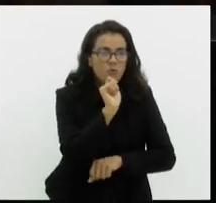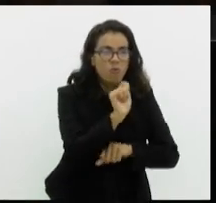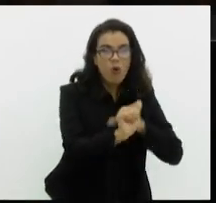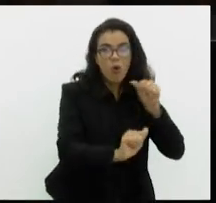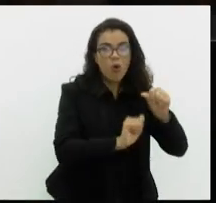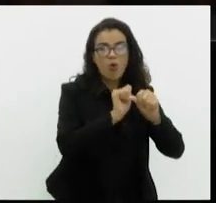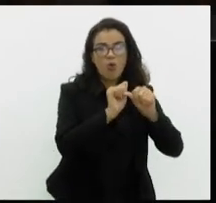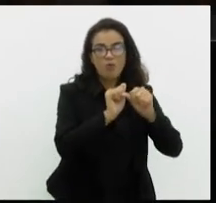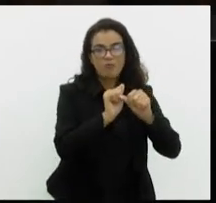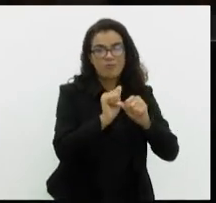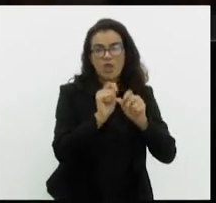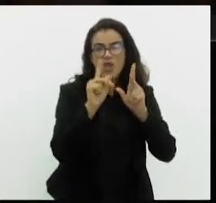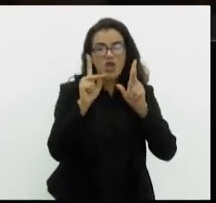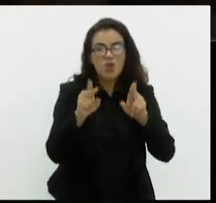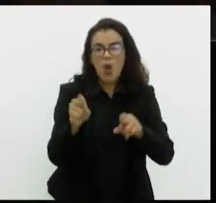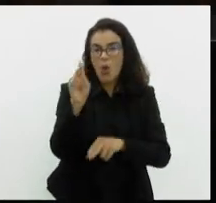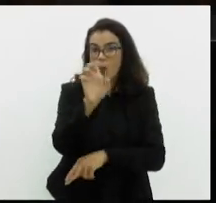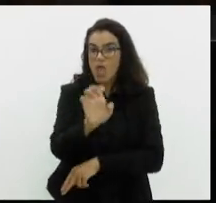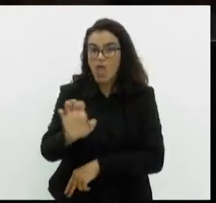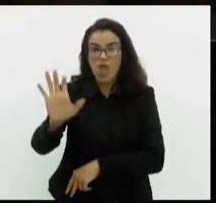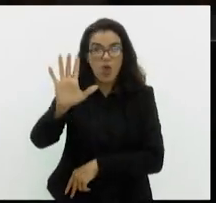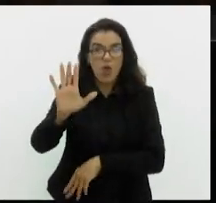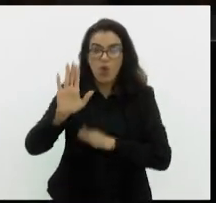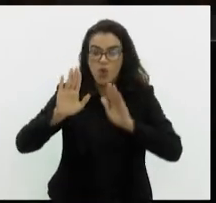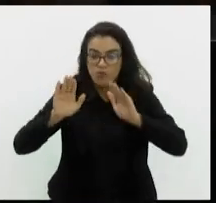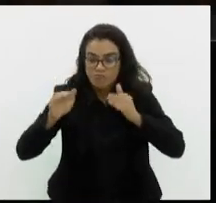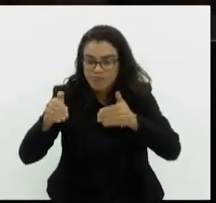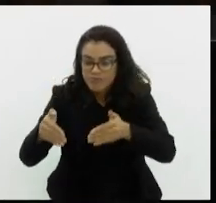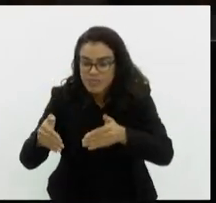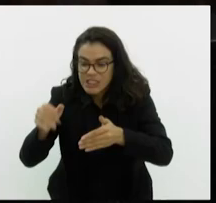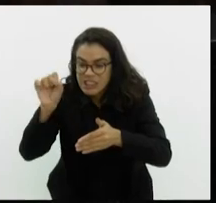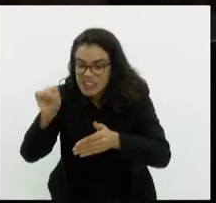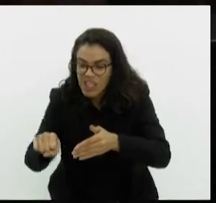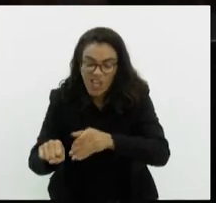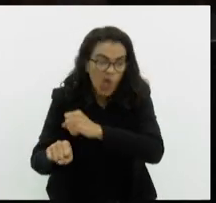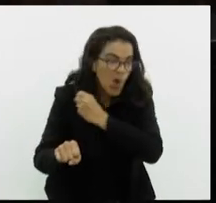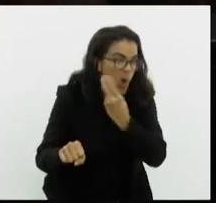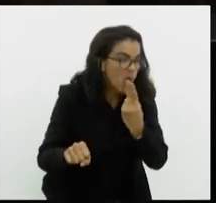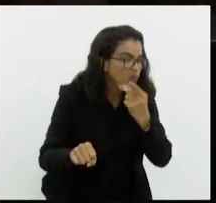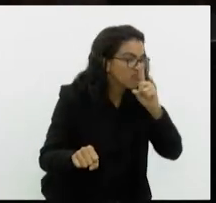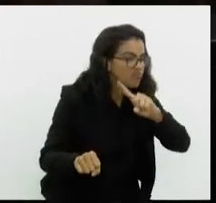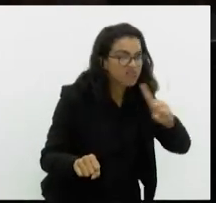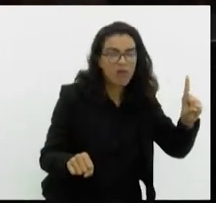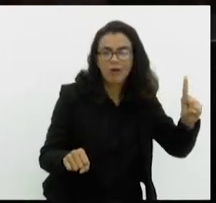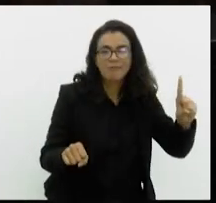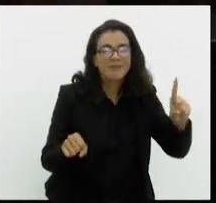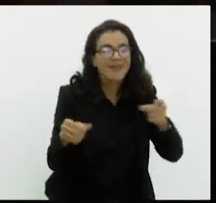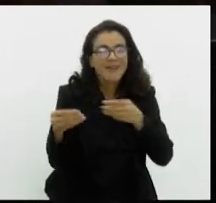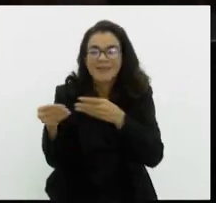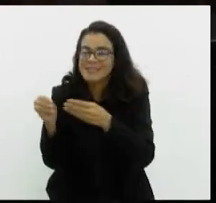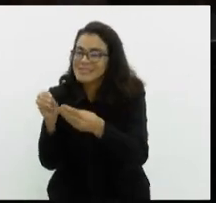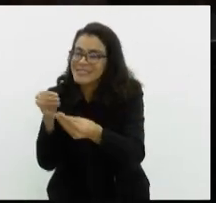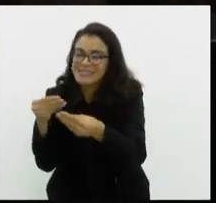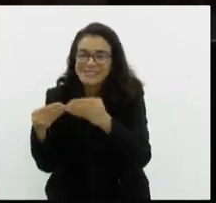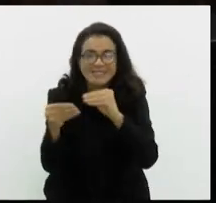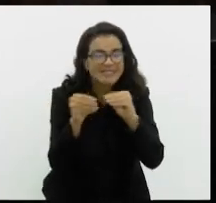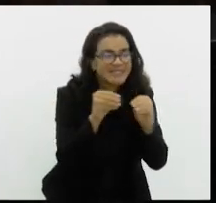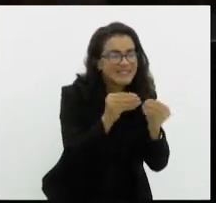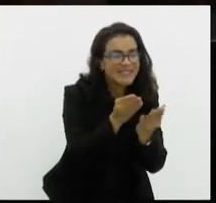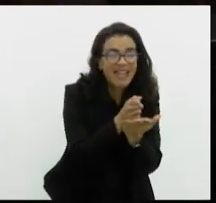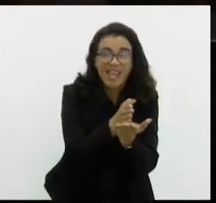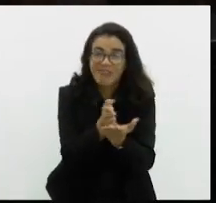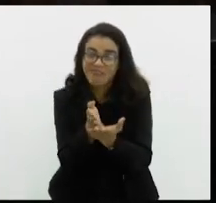como no mundo eurocentrado, do sim e do não. Para nós, entre o sim e o não, tem sempre